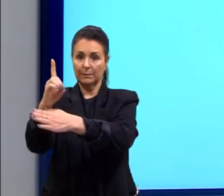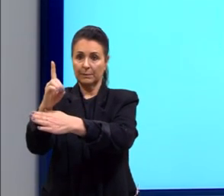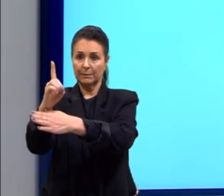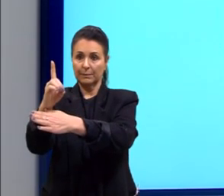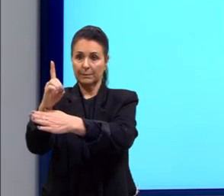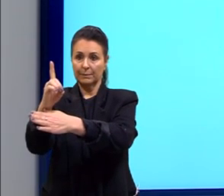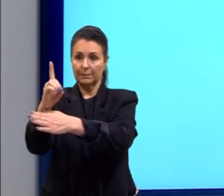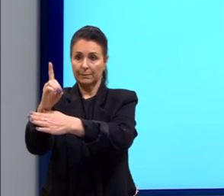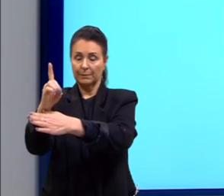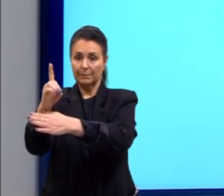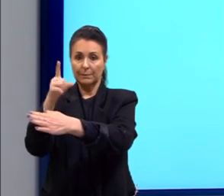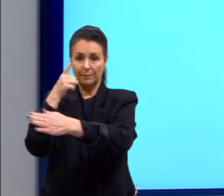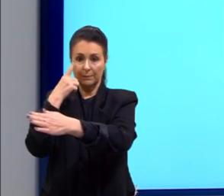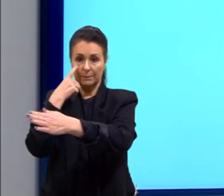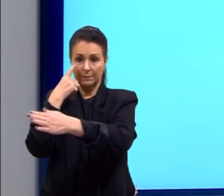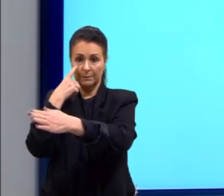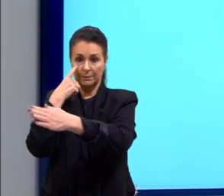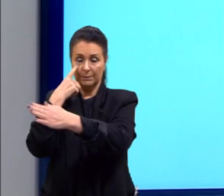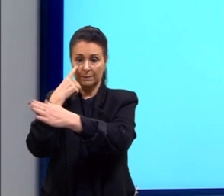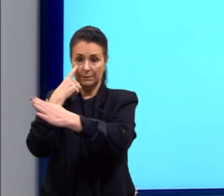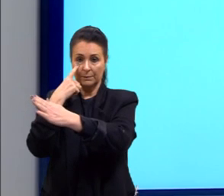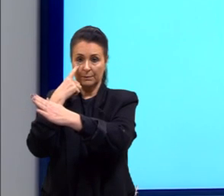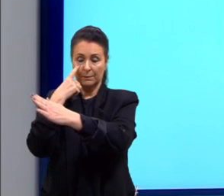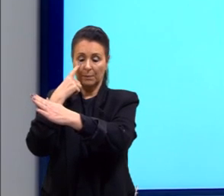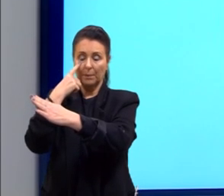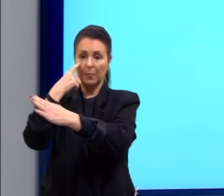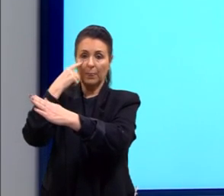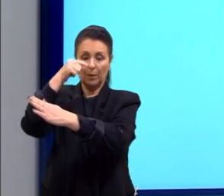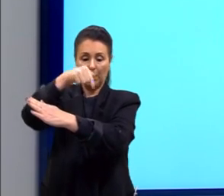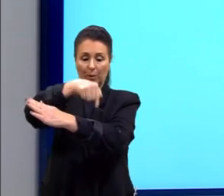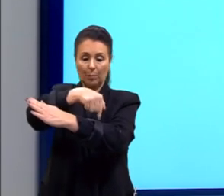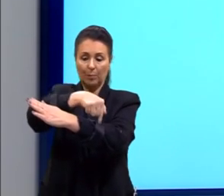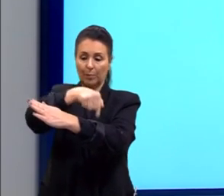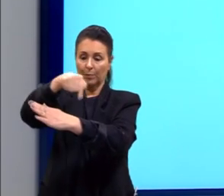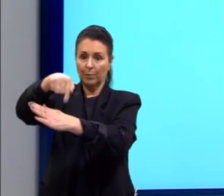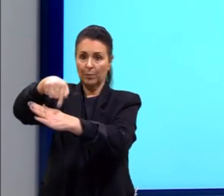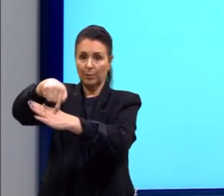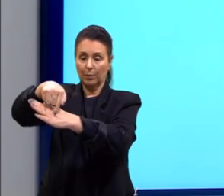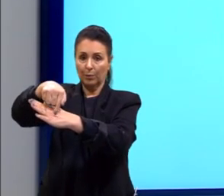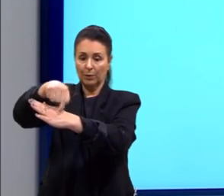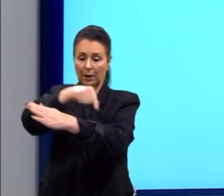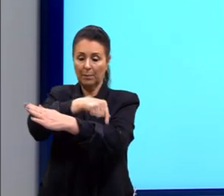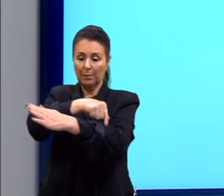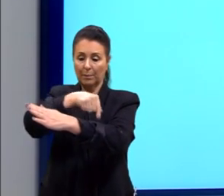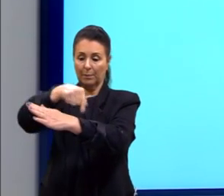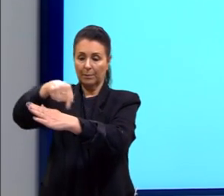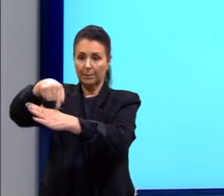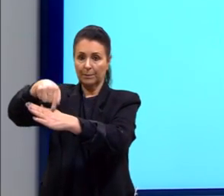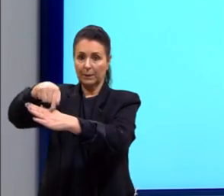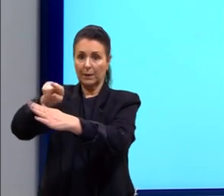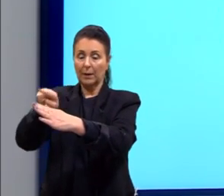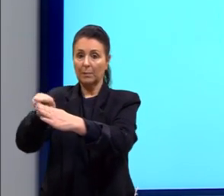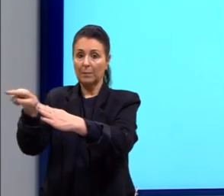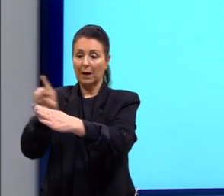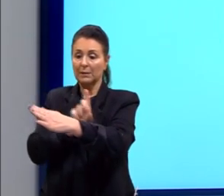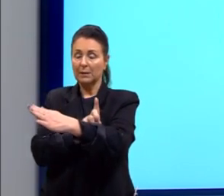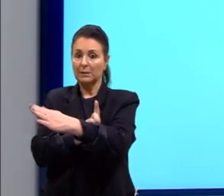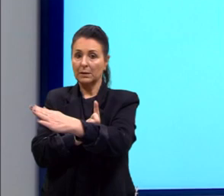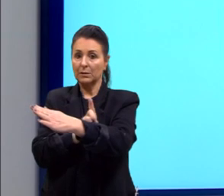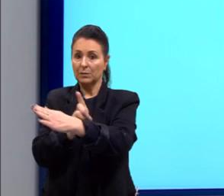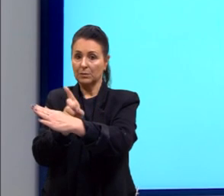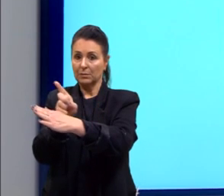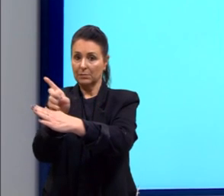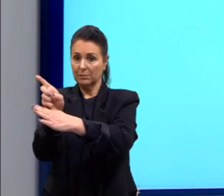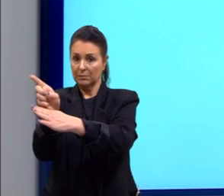D observa em que marcamos os pontos colocamos o tracinho em cima mas a certinha fica